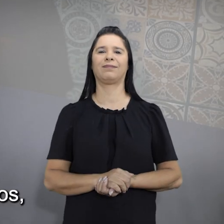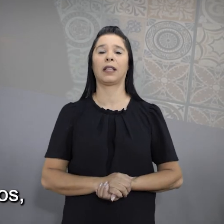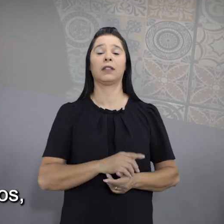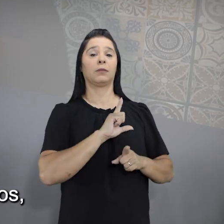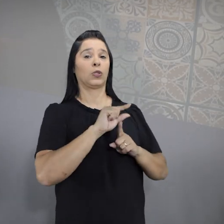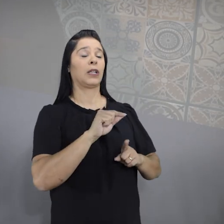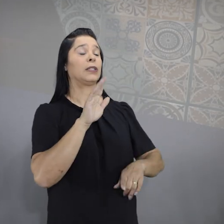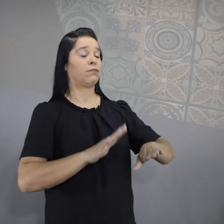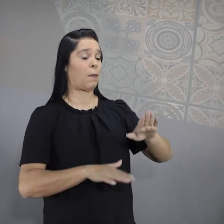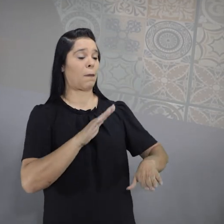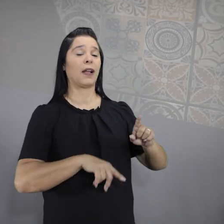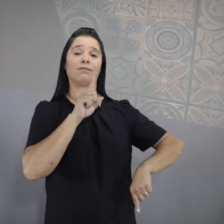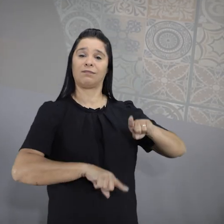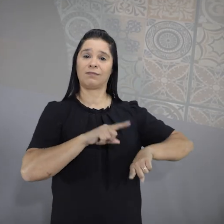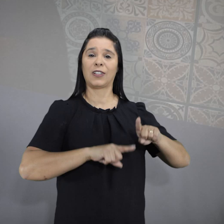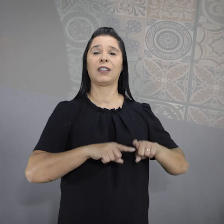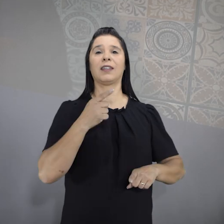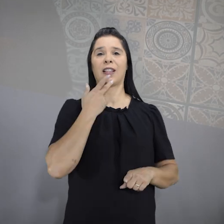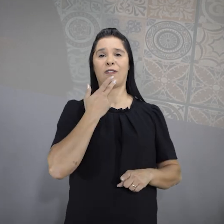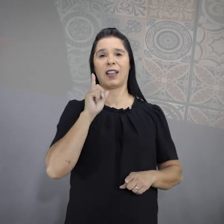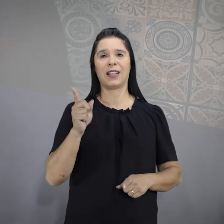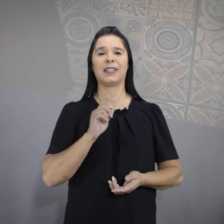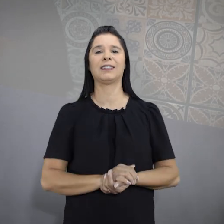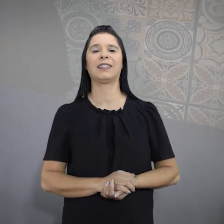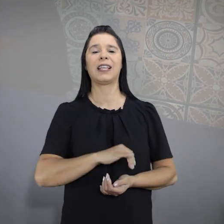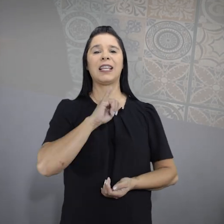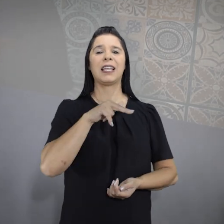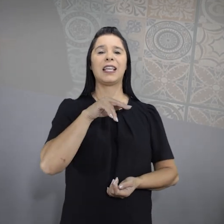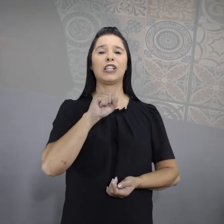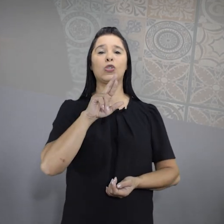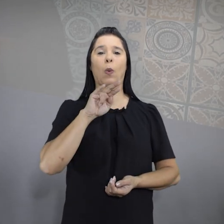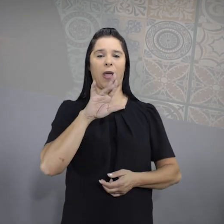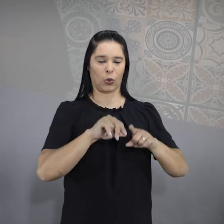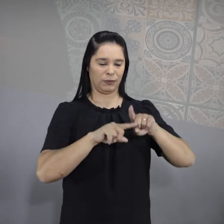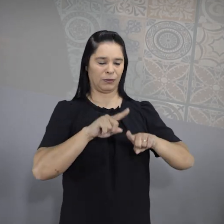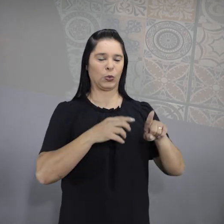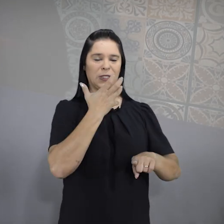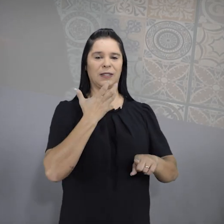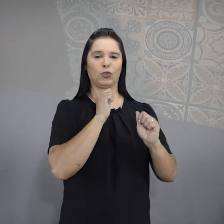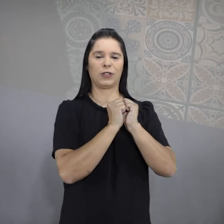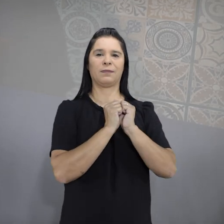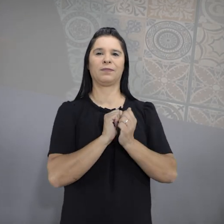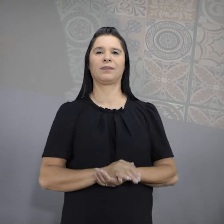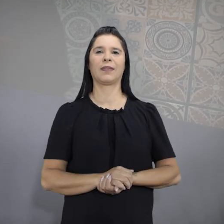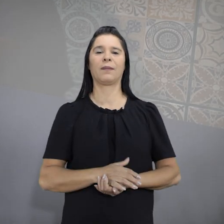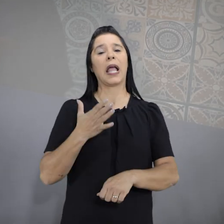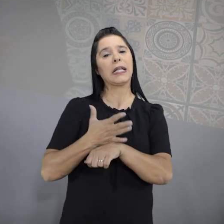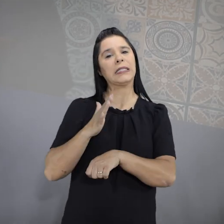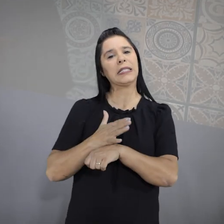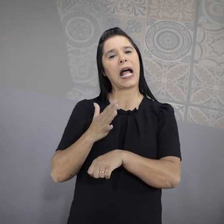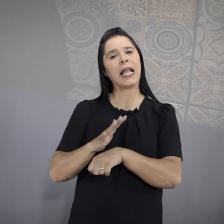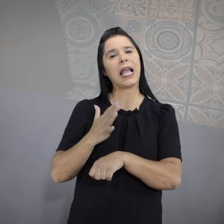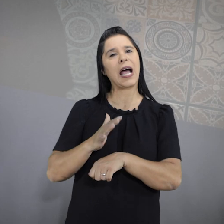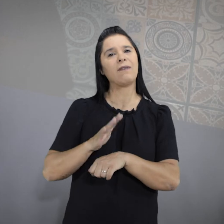saía com os instrumentos, né? Igual o Juquinha tava falando aí, com os instrumentos da banda. E o pessoal da banda ensaiava, o que